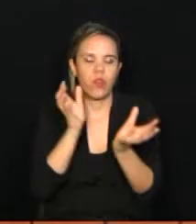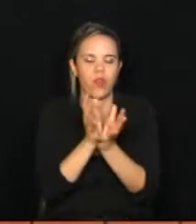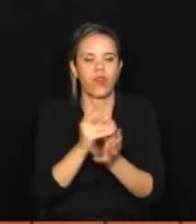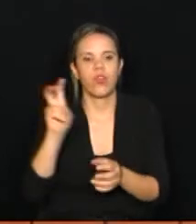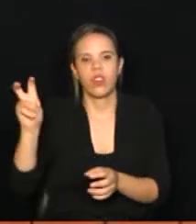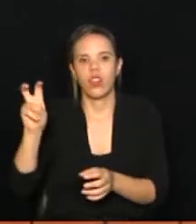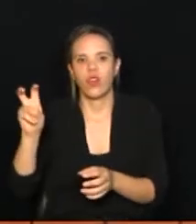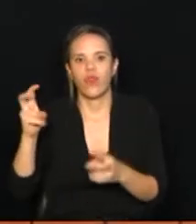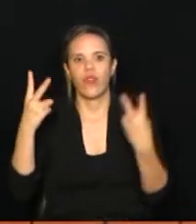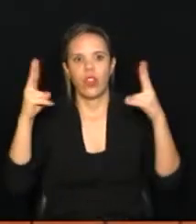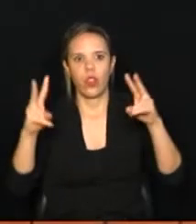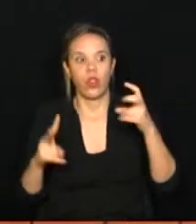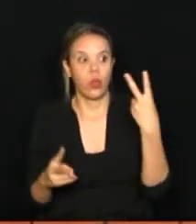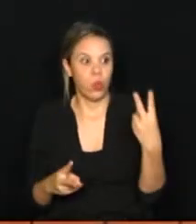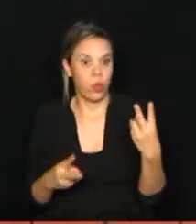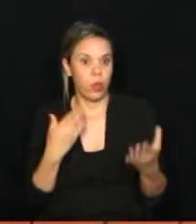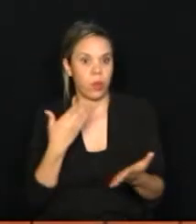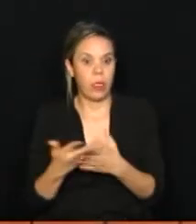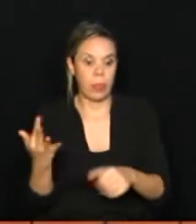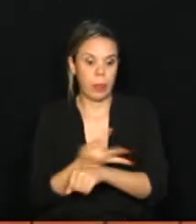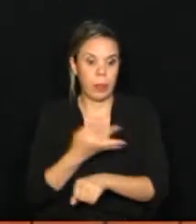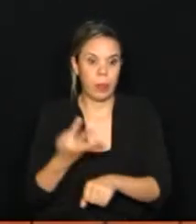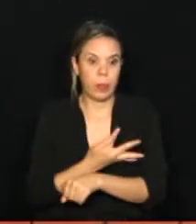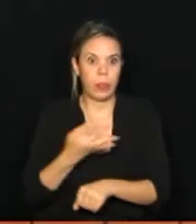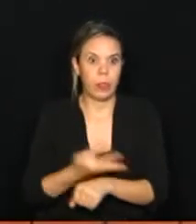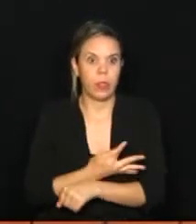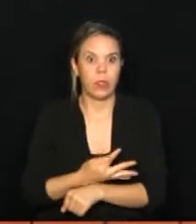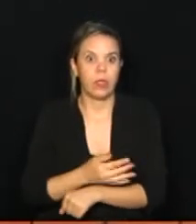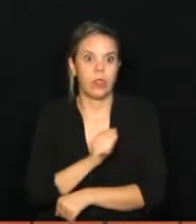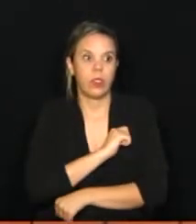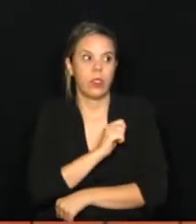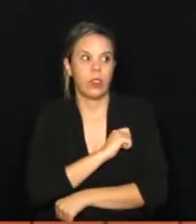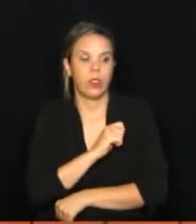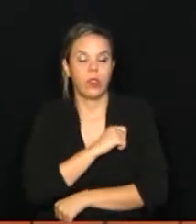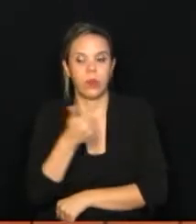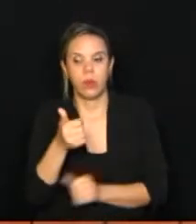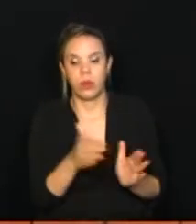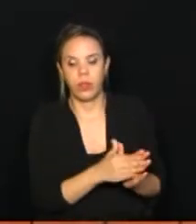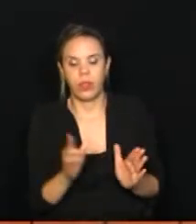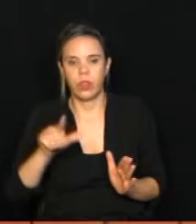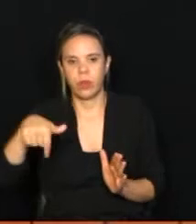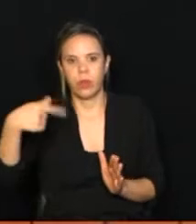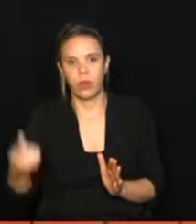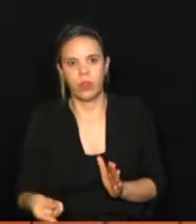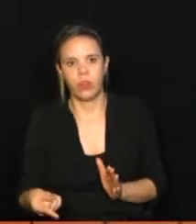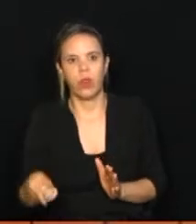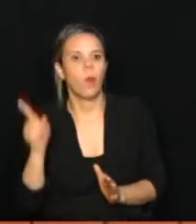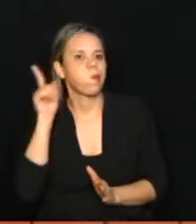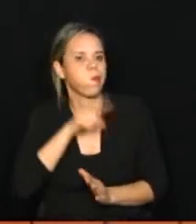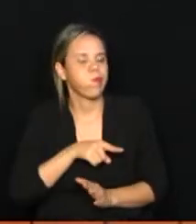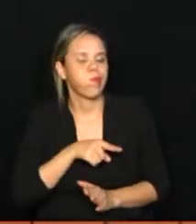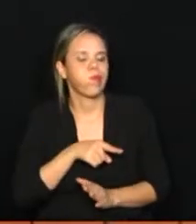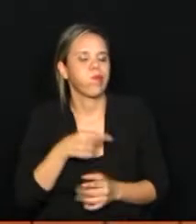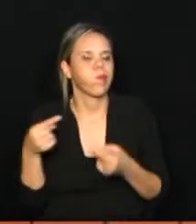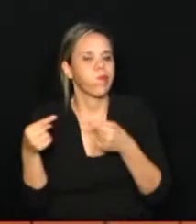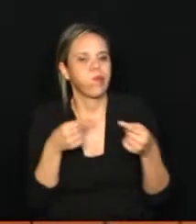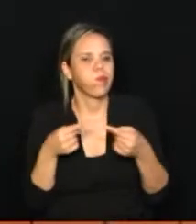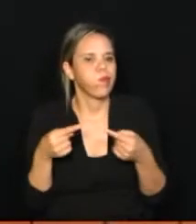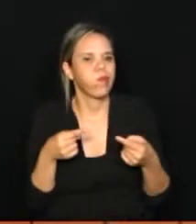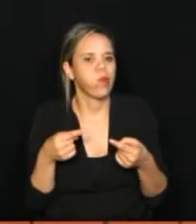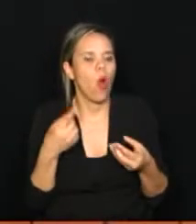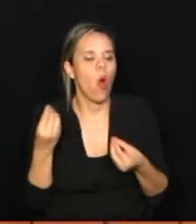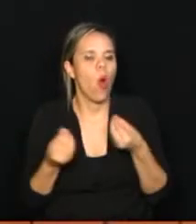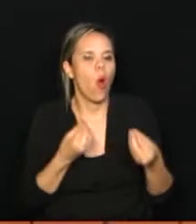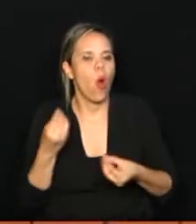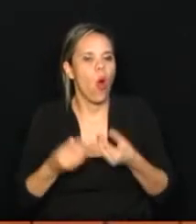2 derrotas e apertadas, né? Para o próprio Canadá nessa primeira fase e depois para os Estados Unidos. Como é que